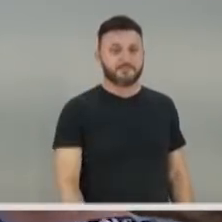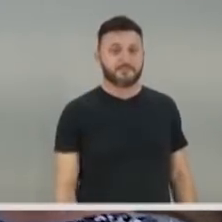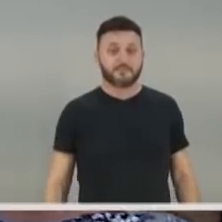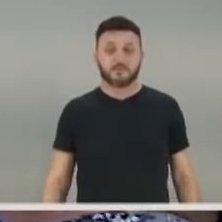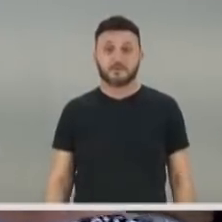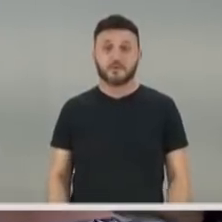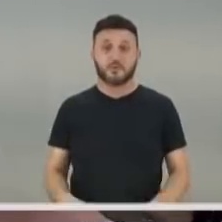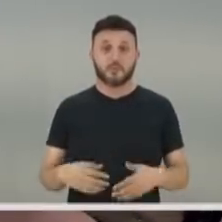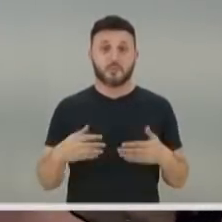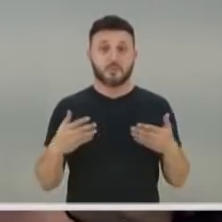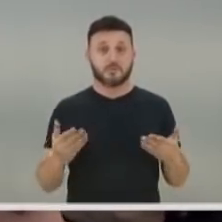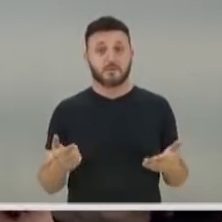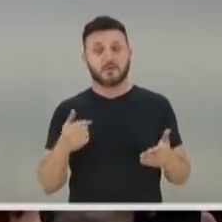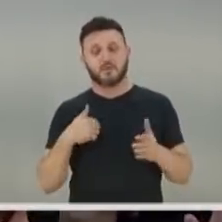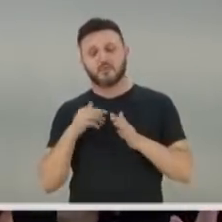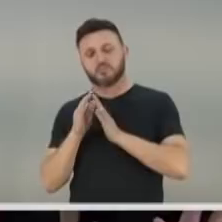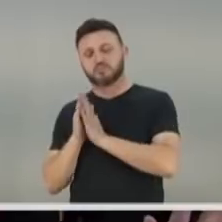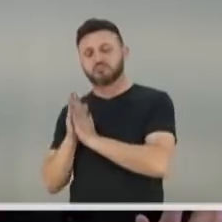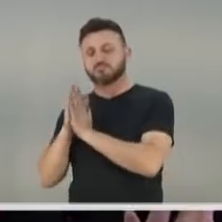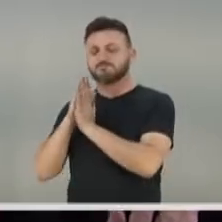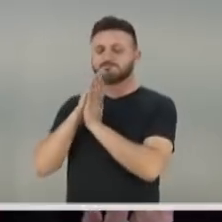orar, quando eu